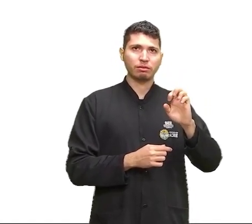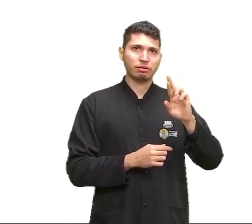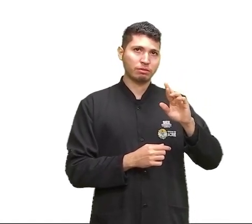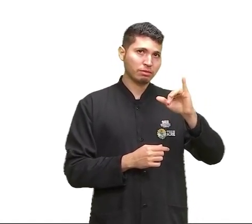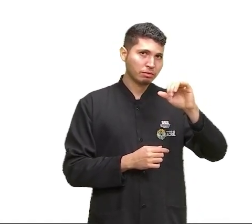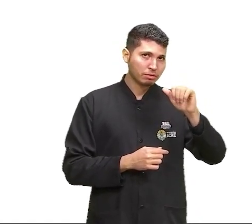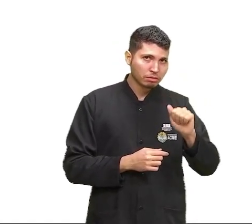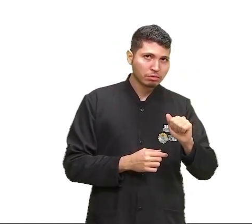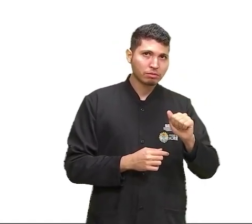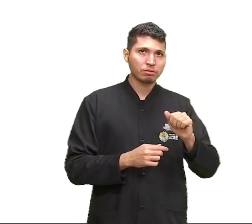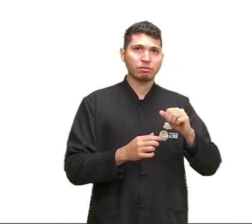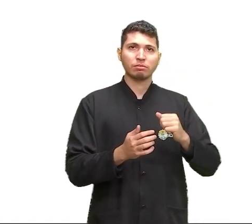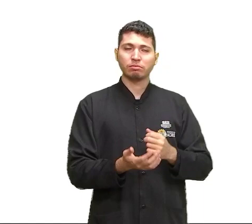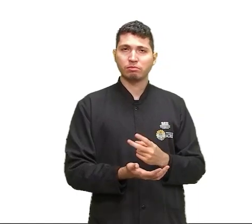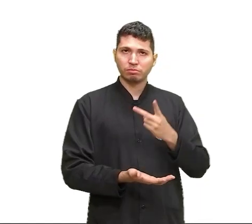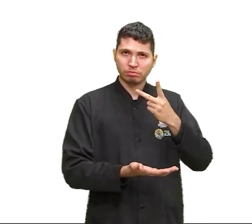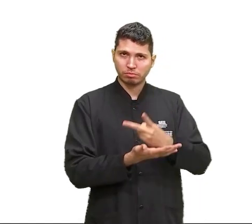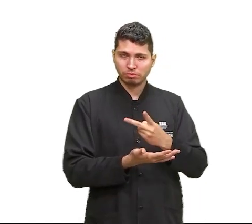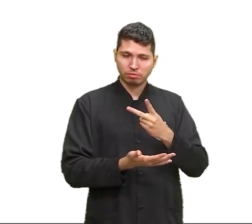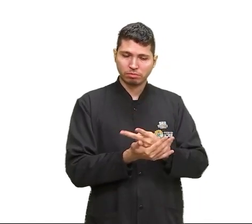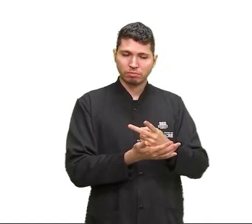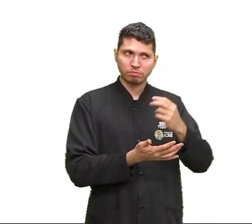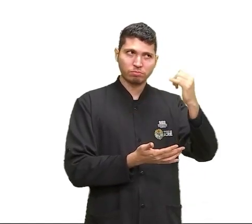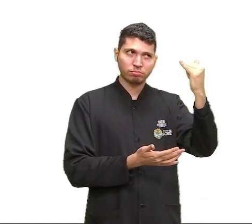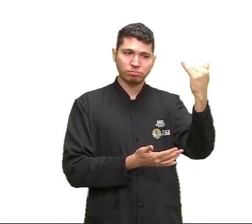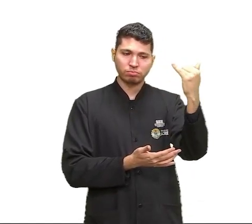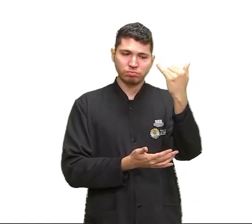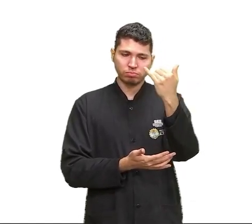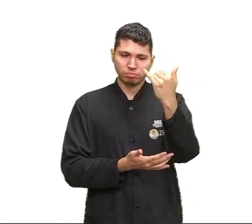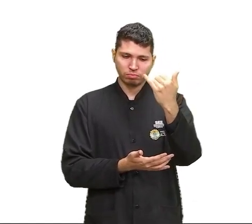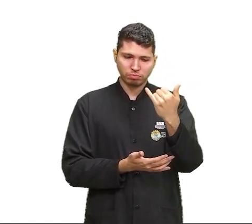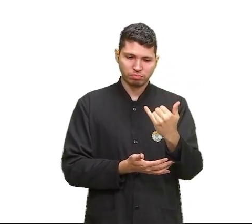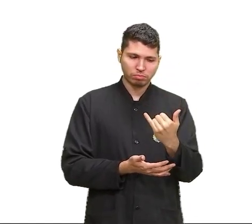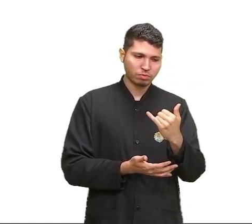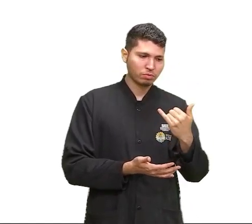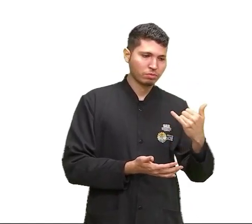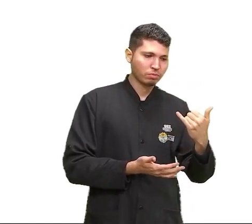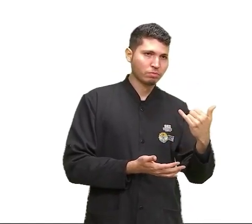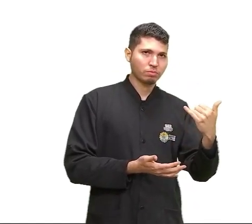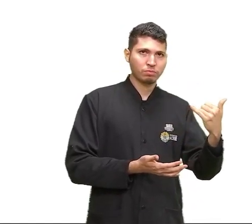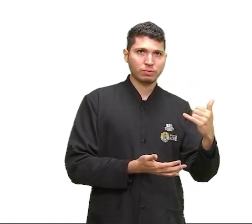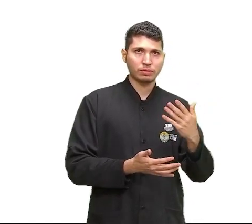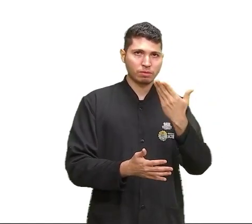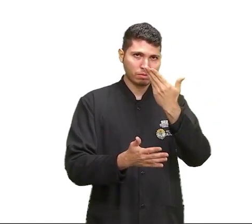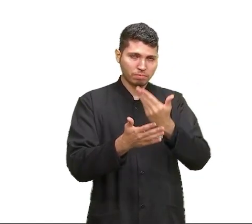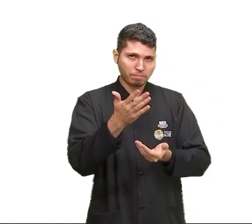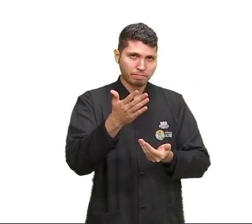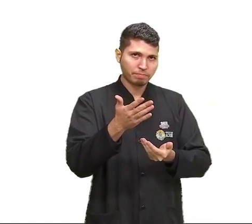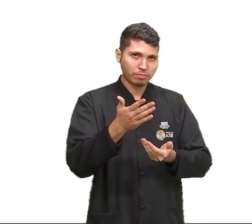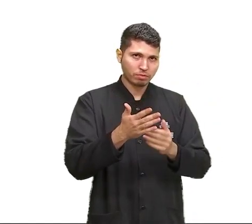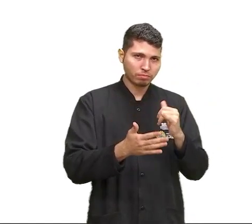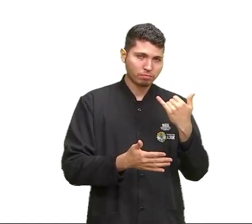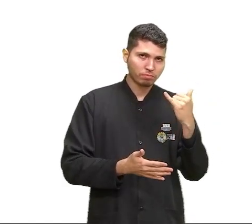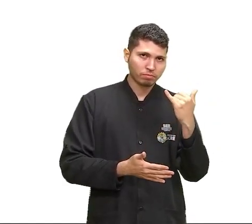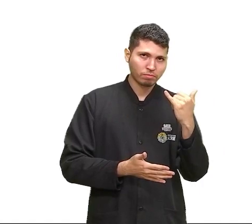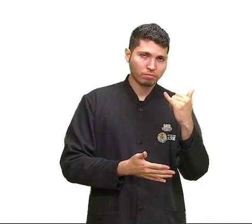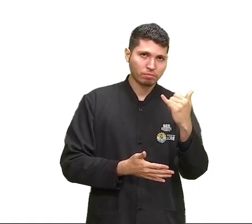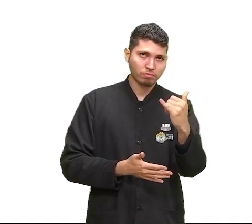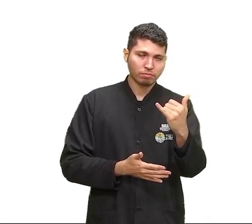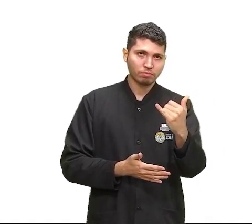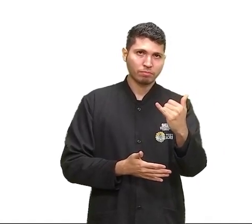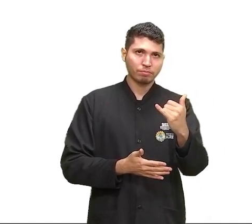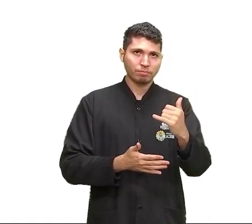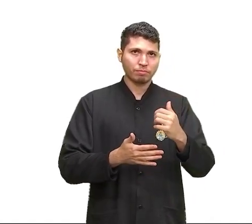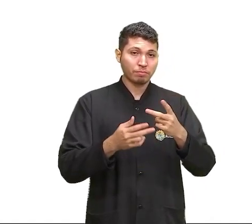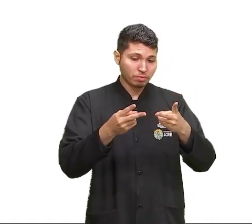toda vez que a corrente passar, toda vez que a tensão passar sobre um resistor, ela tem essa perdazinha. Percebam que aqui a